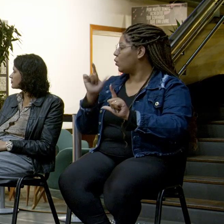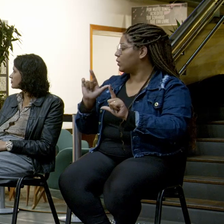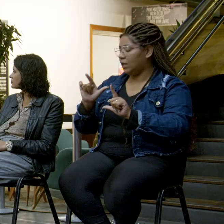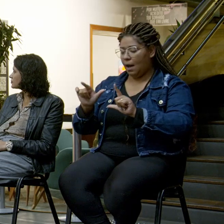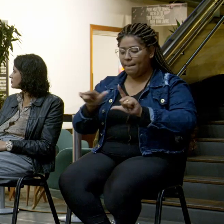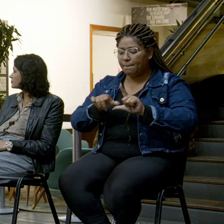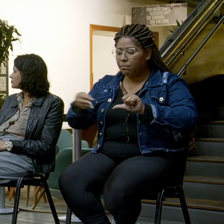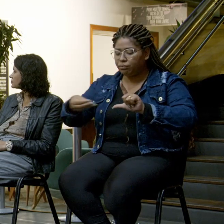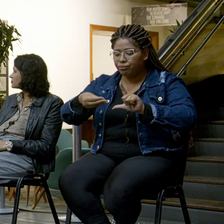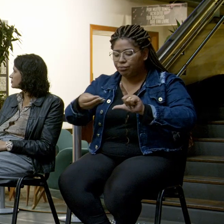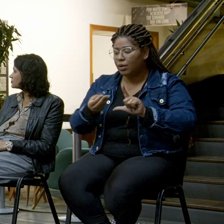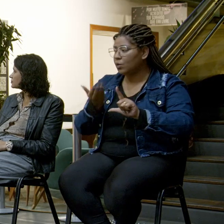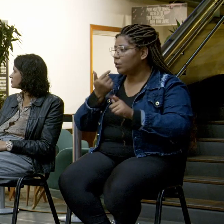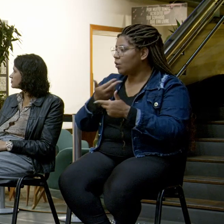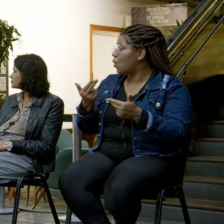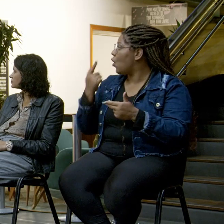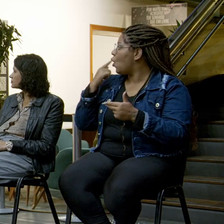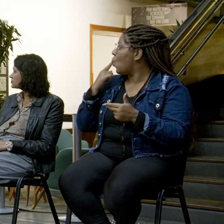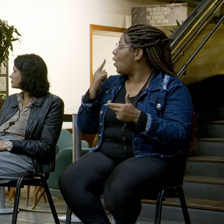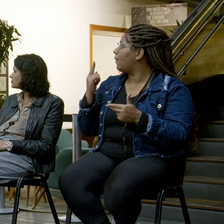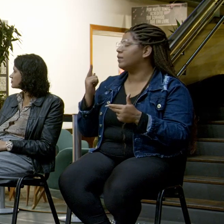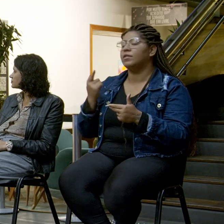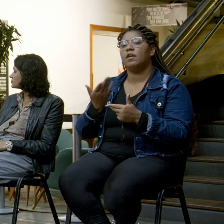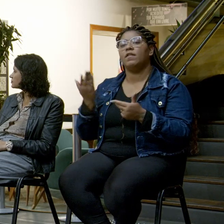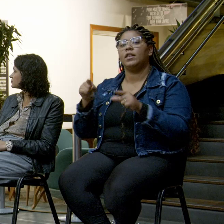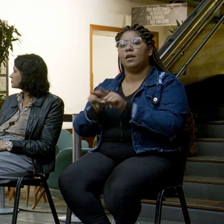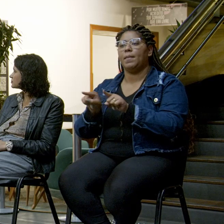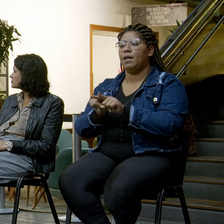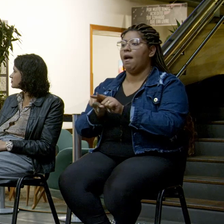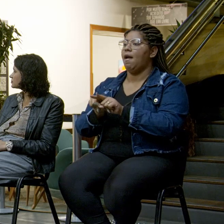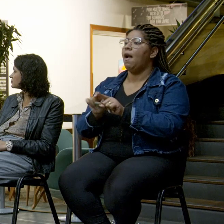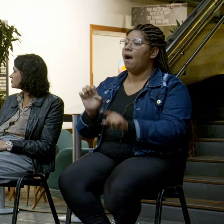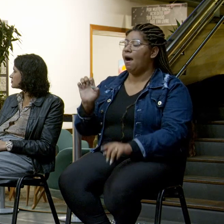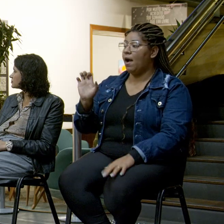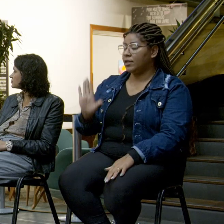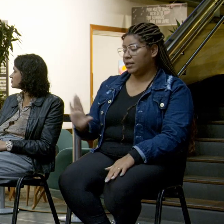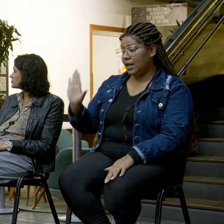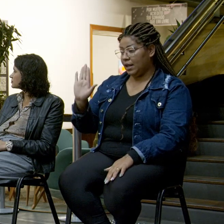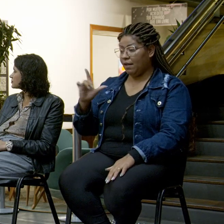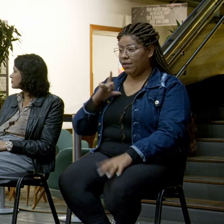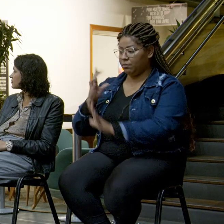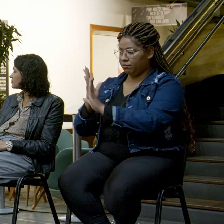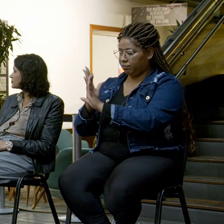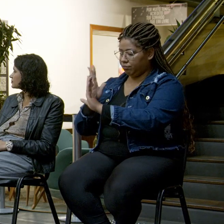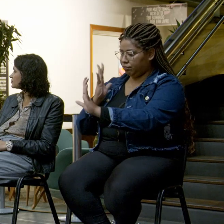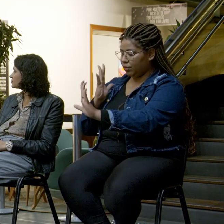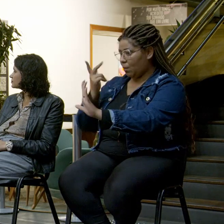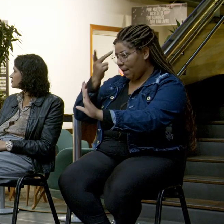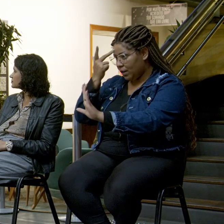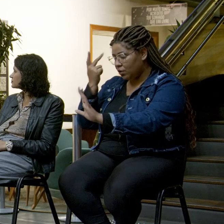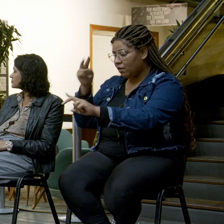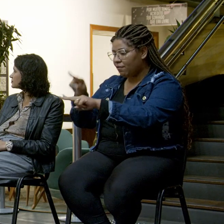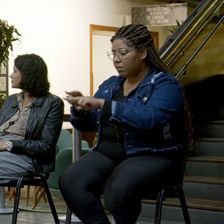Aqui à esquerda elas fazem fila para conhecer o prisioneiro, o Hanstaden, no caso, e